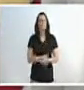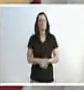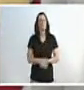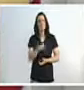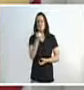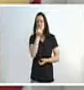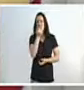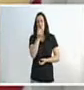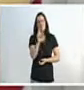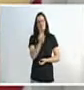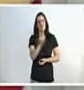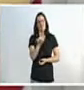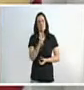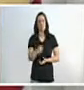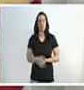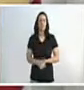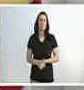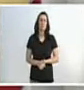questão, senhores.